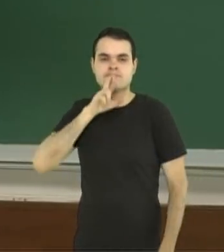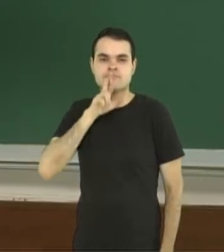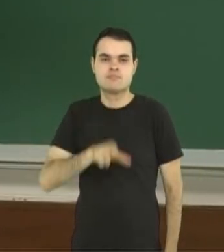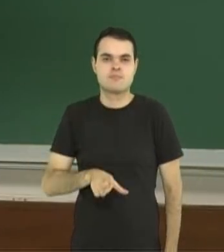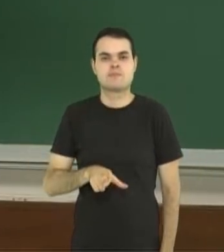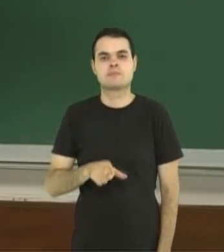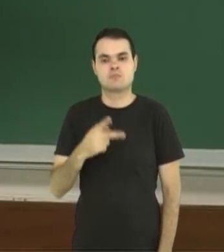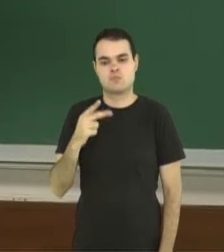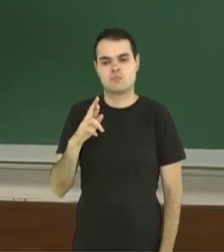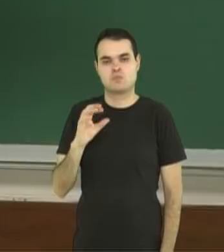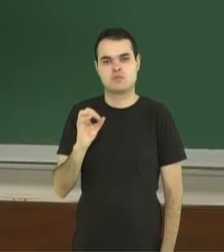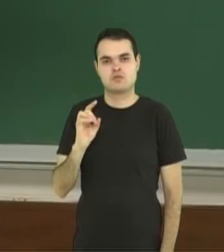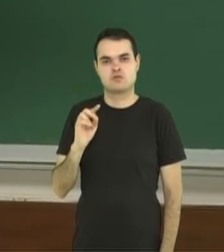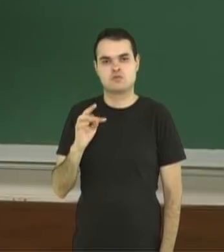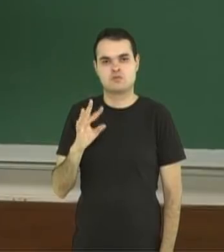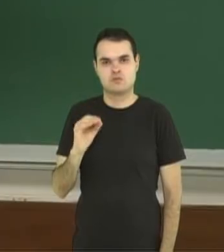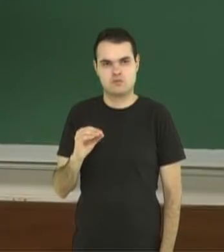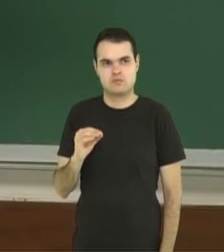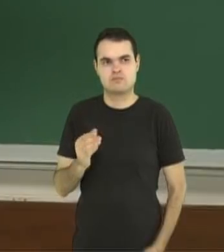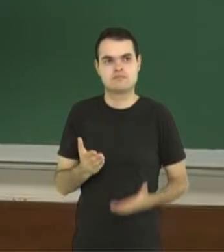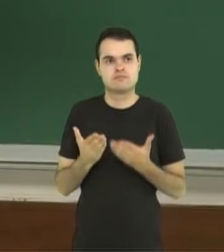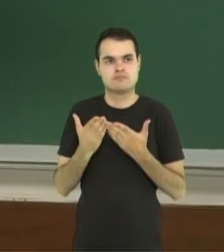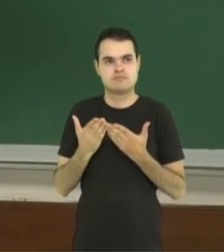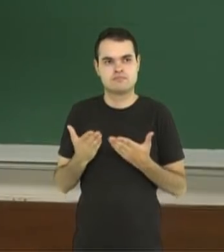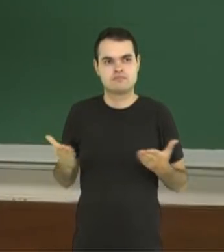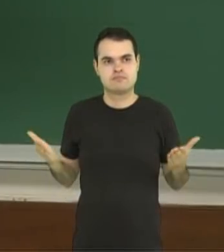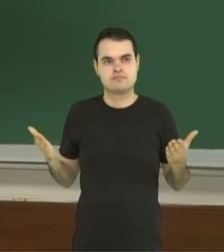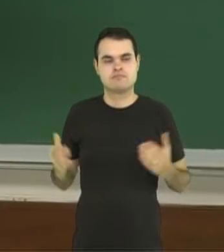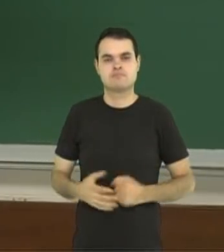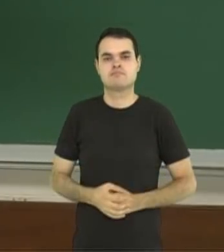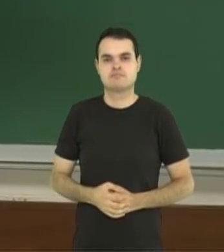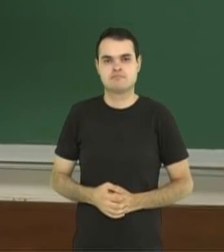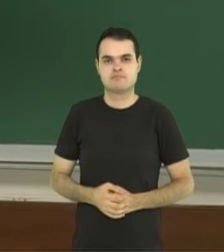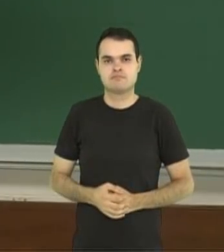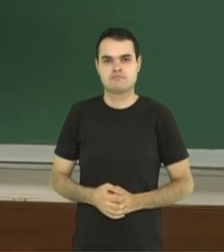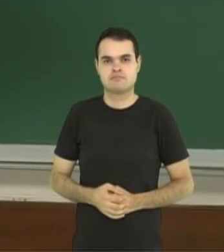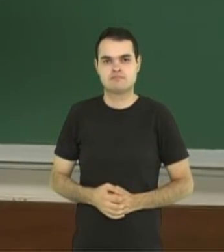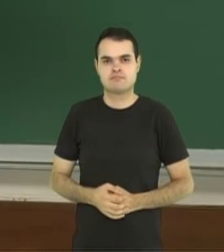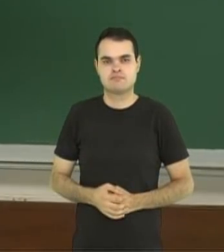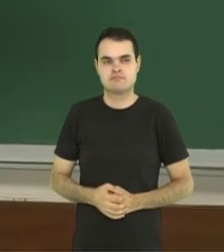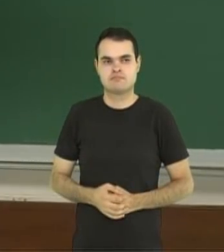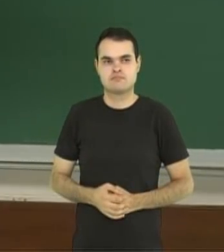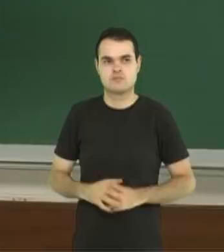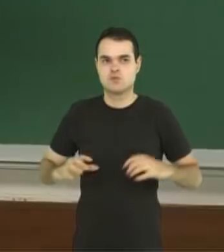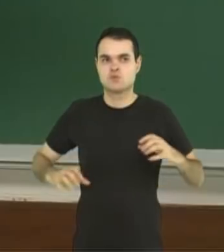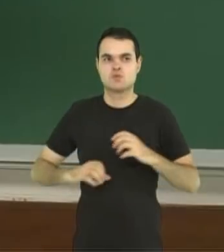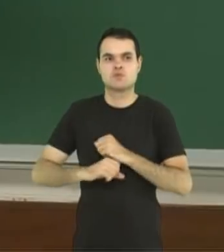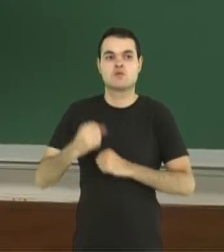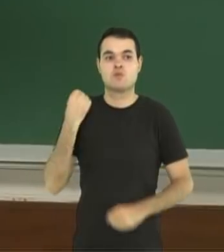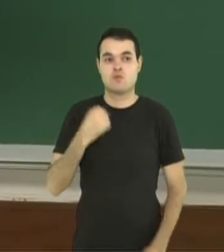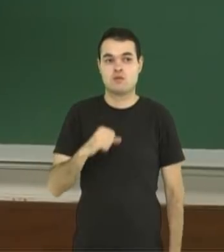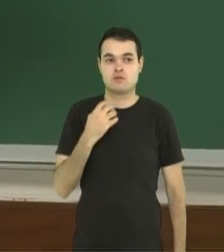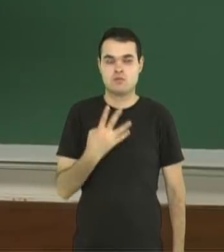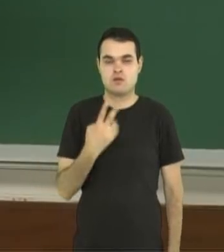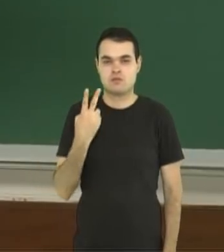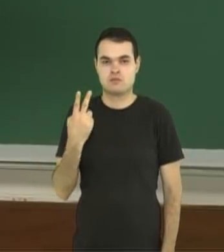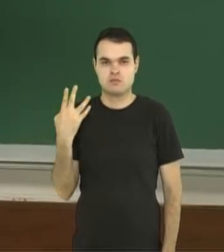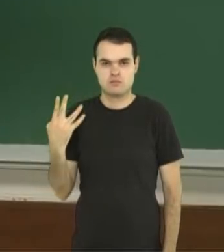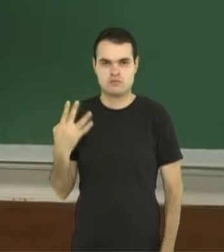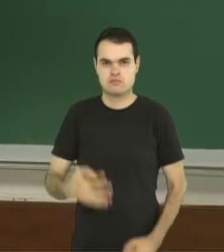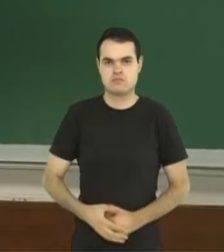2. 1 mais 9 é 10. Mais 4, 14. E 1 mais 1 é 2. Mais 6 é 8.